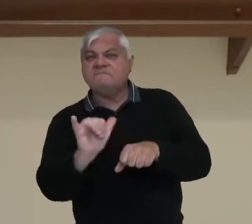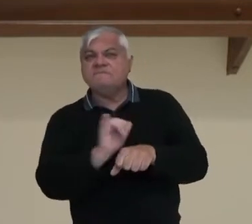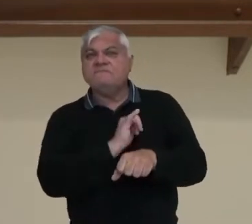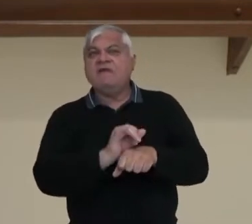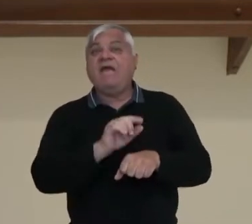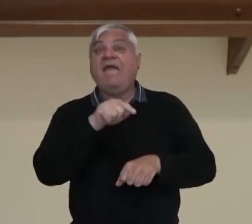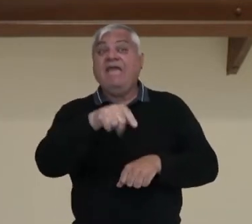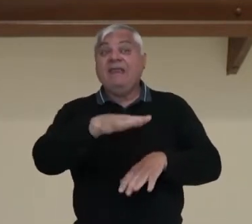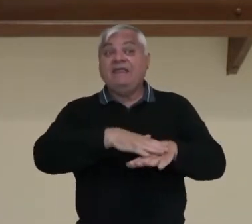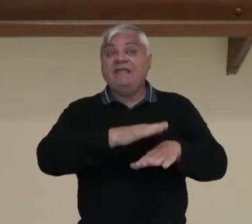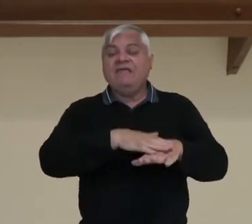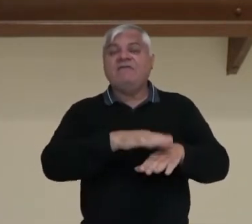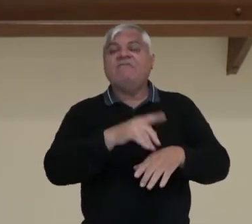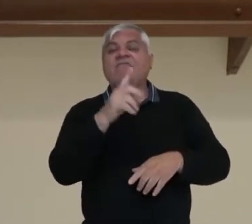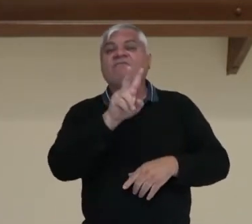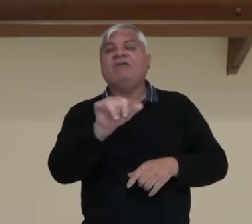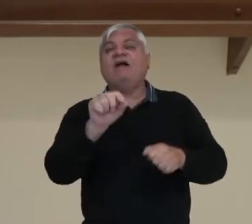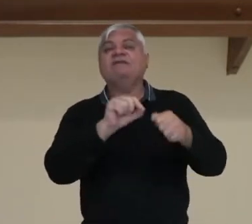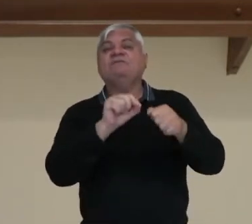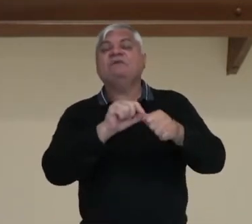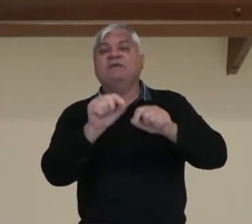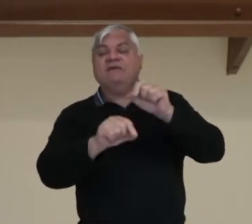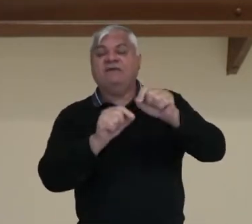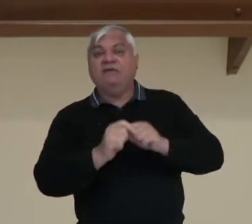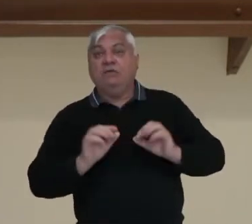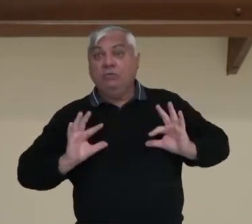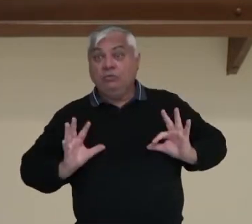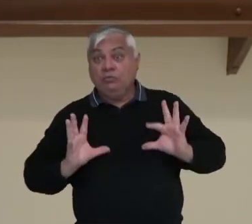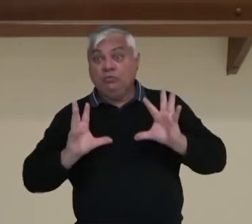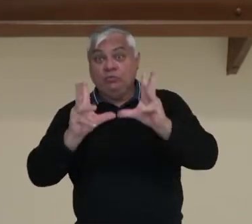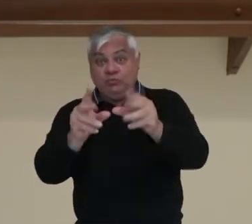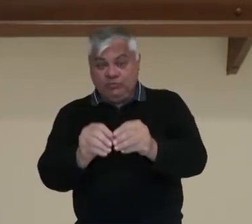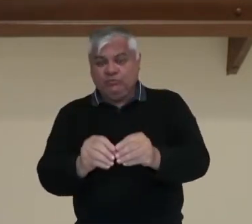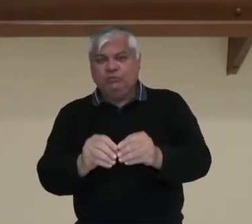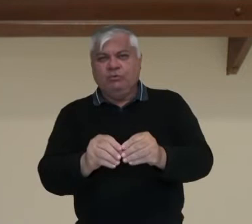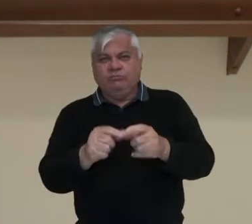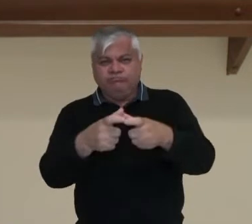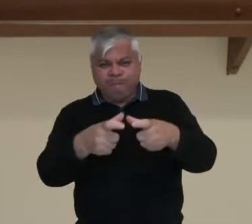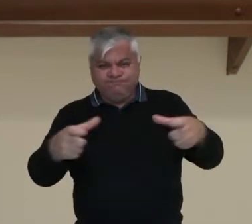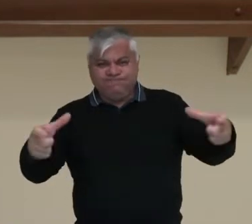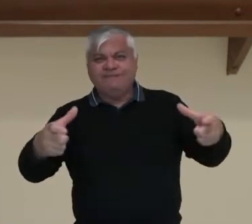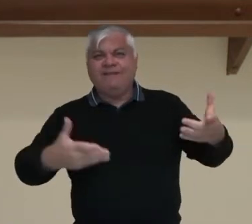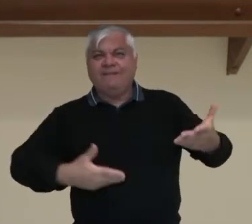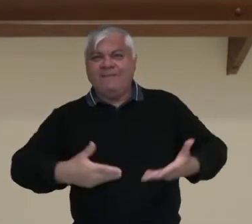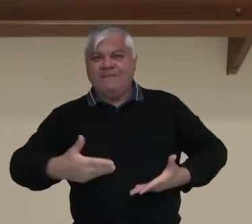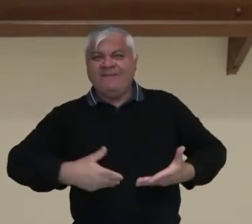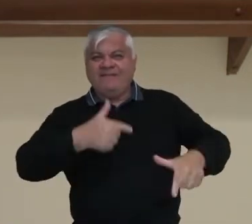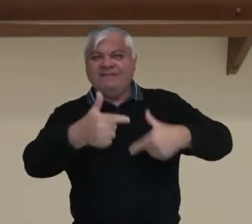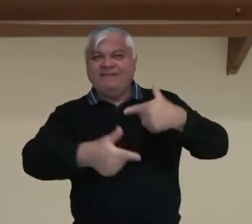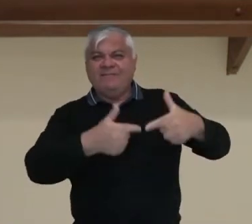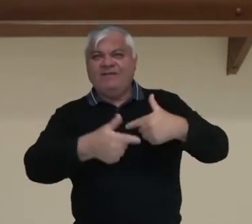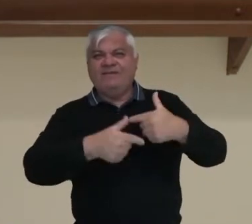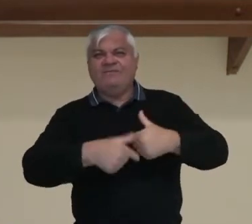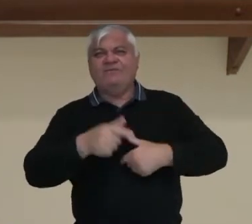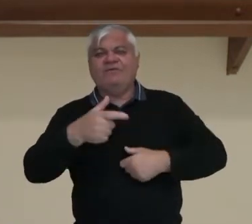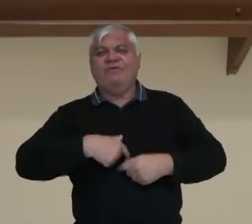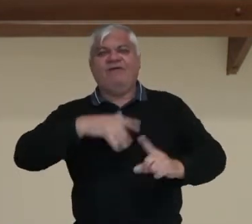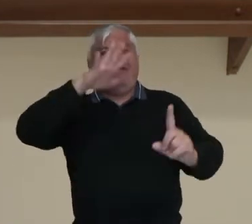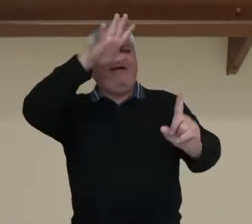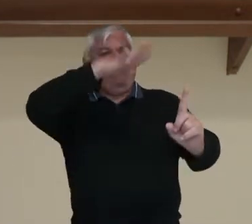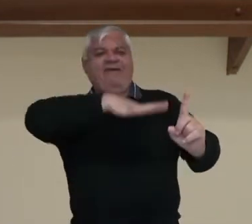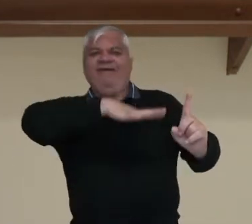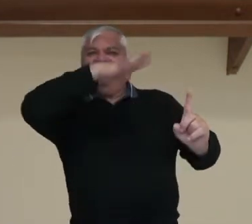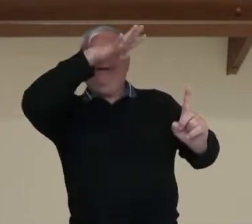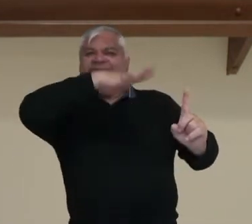onde ele vai fazer com que a grande maioria da nação, os trabalhadores, tenham ele,